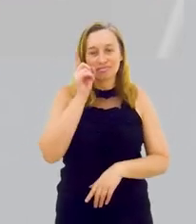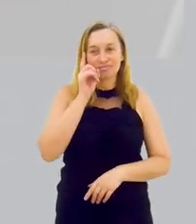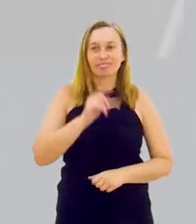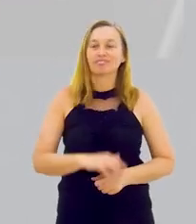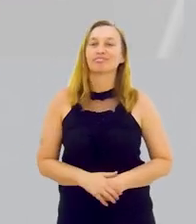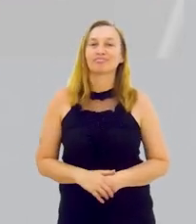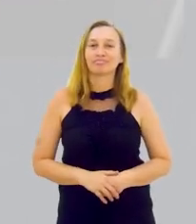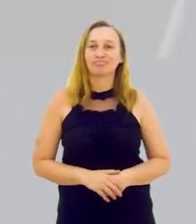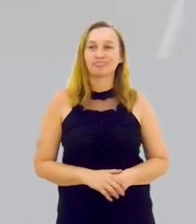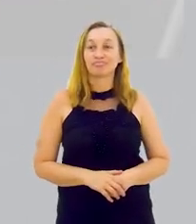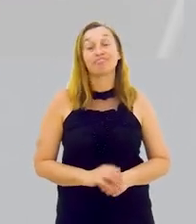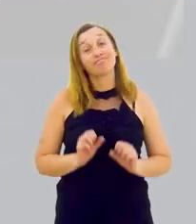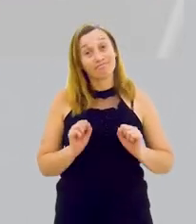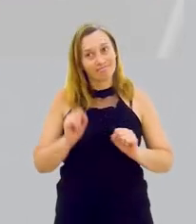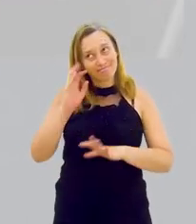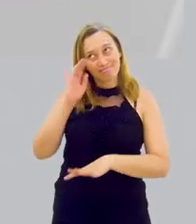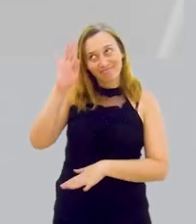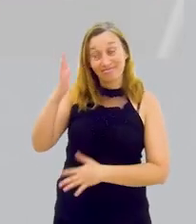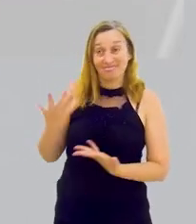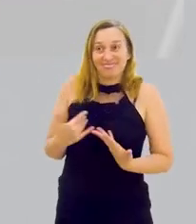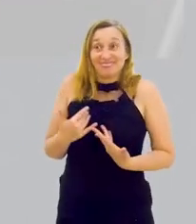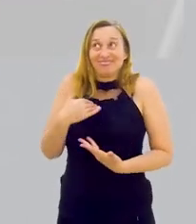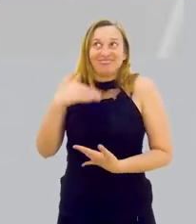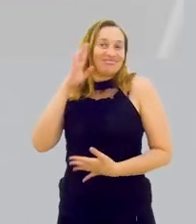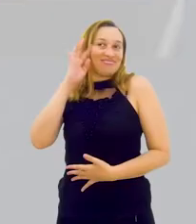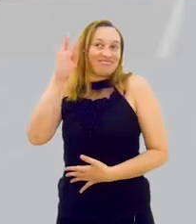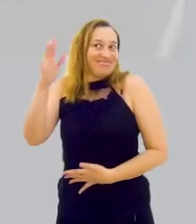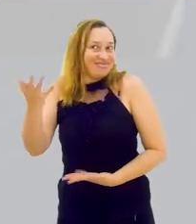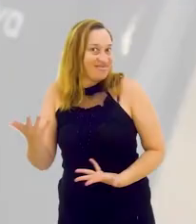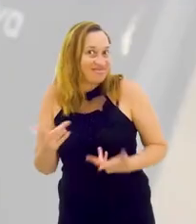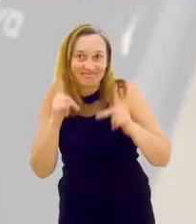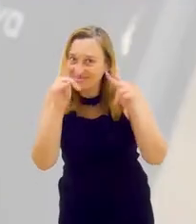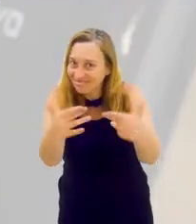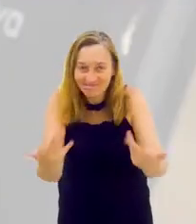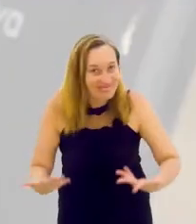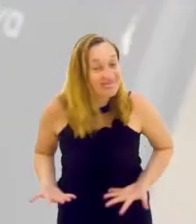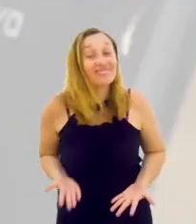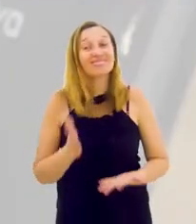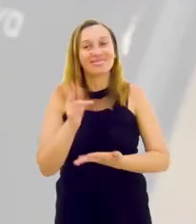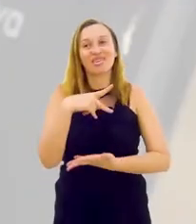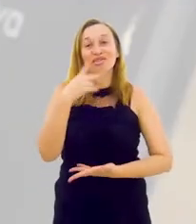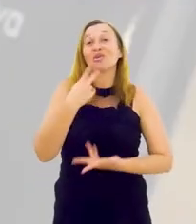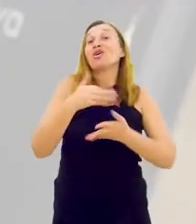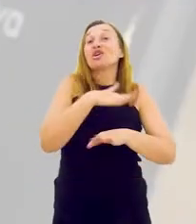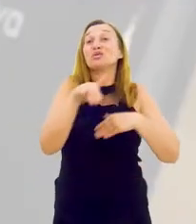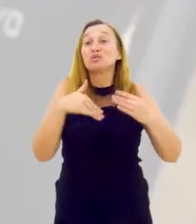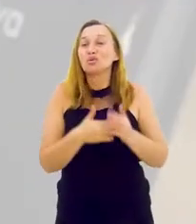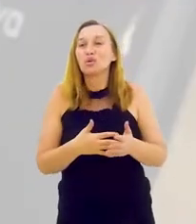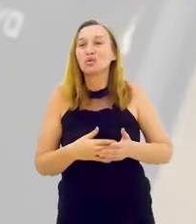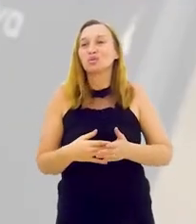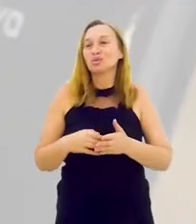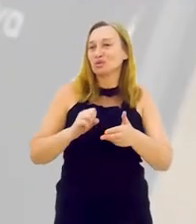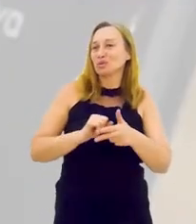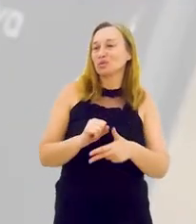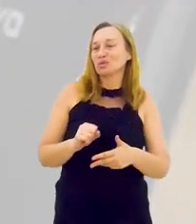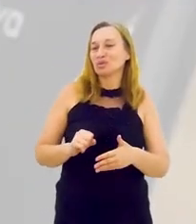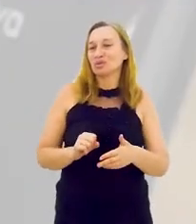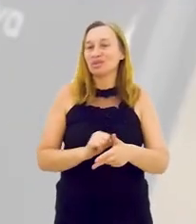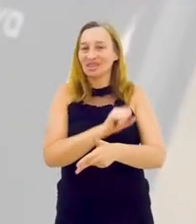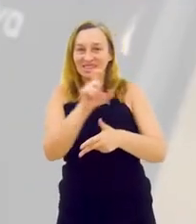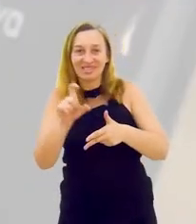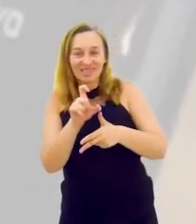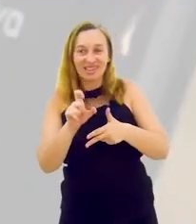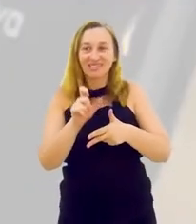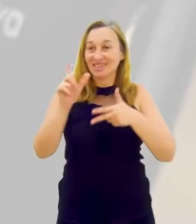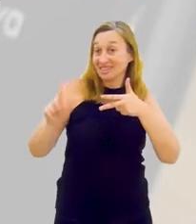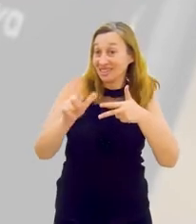dia? Olha, a gente pode sonhar, tá? O meu sonho, você também sonha igual, porque a gente já falou sobre isso, é que todos os executivos, todos os